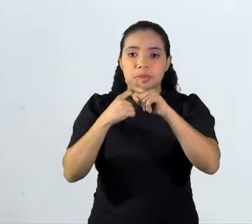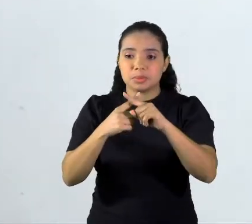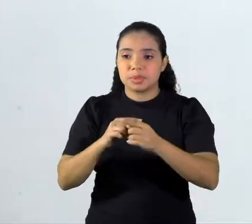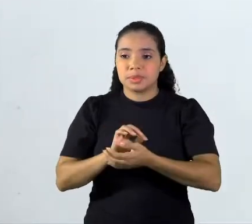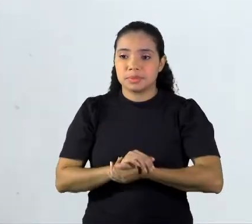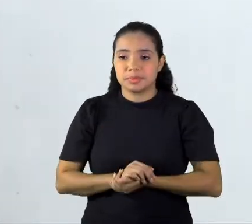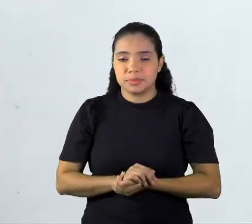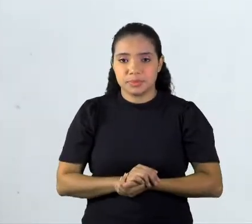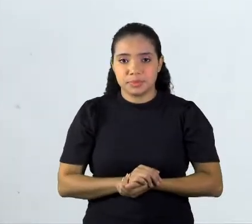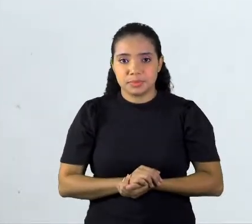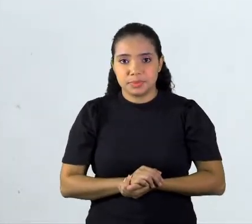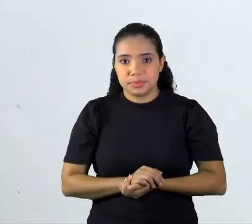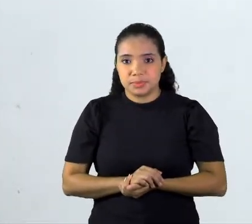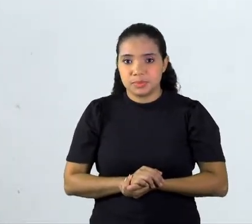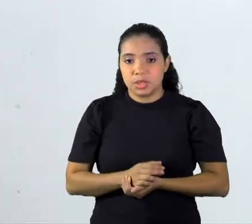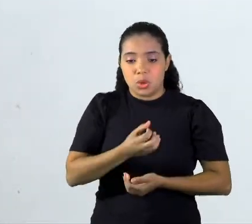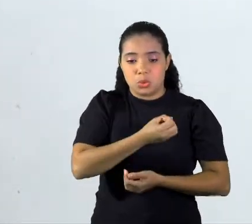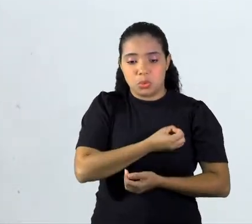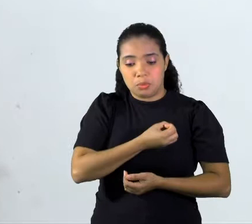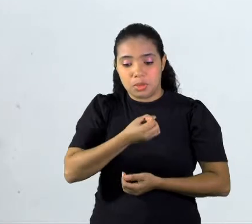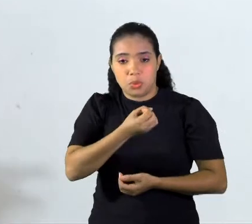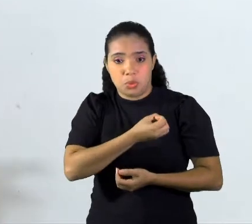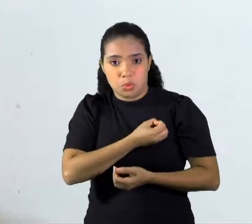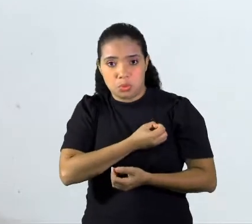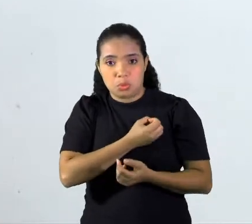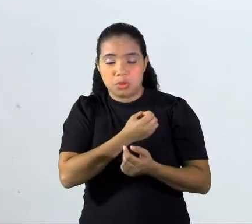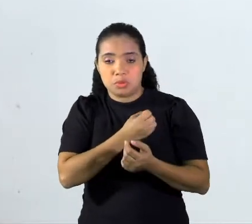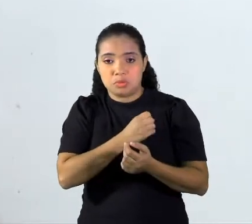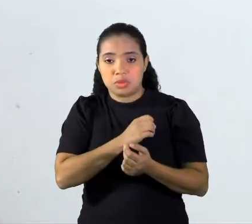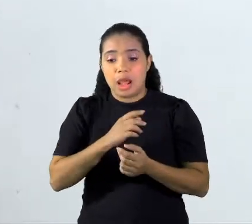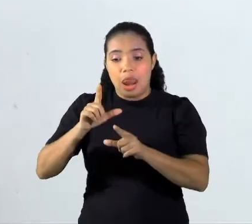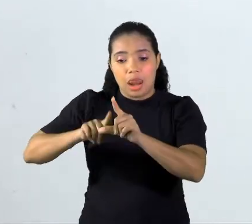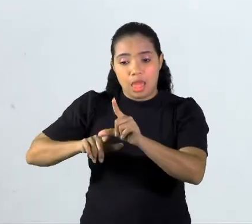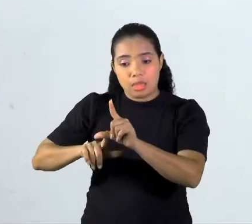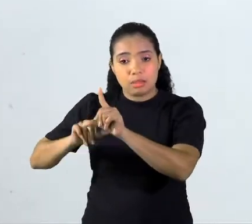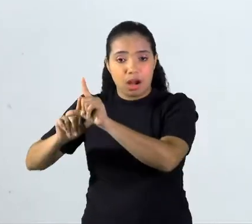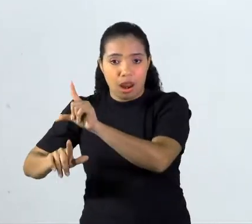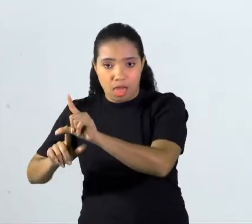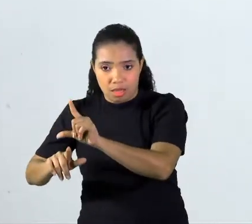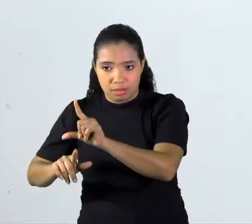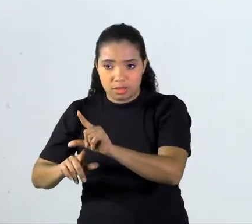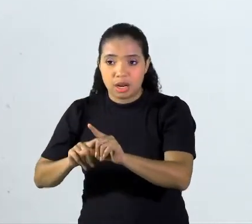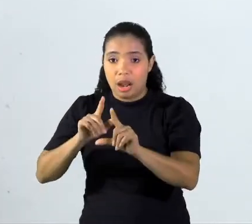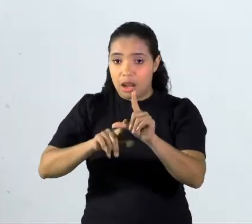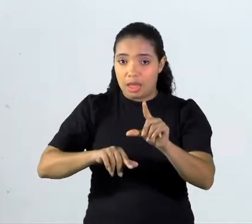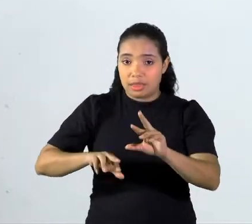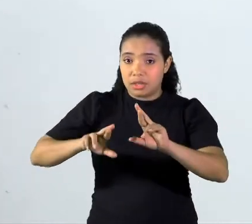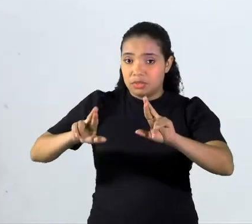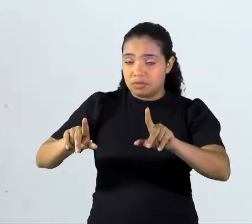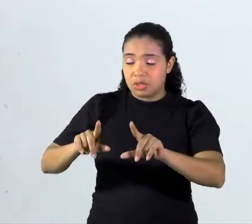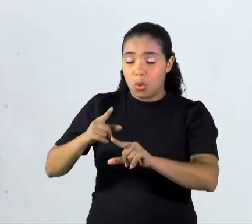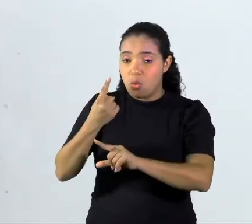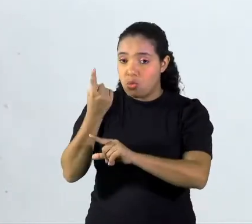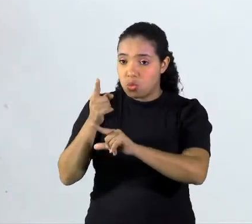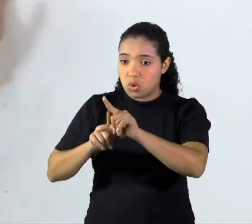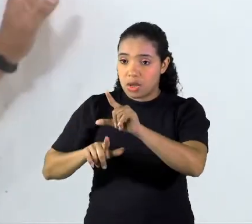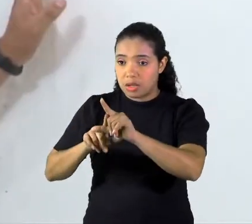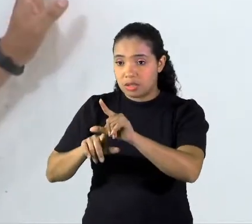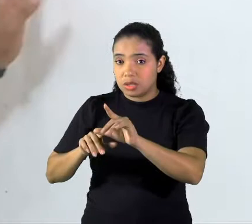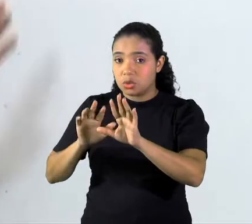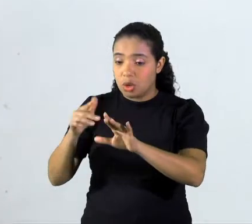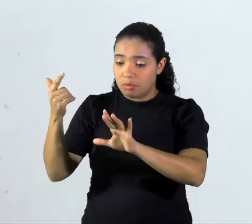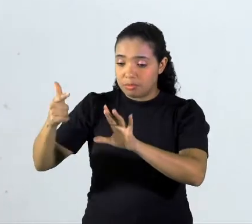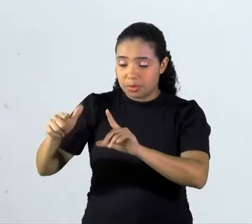por sinal, número por número e letra por letra. Quando as letras forem diferentes, ou tiver apenas uma, eu só